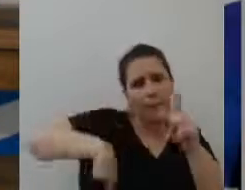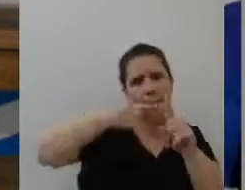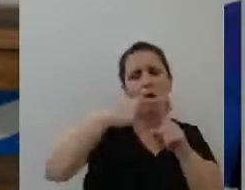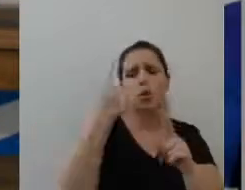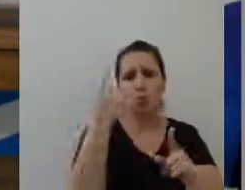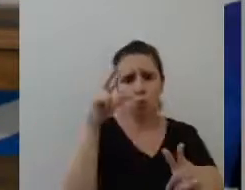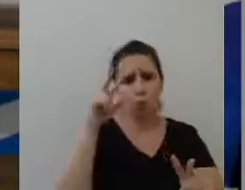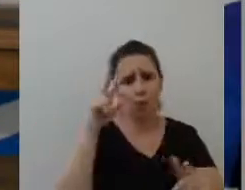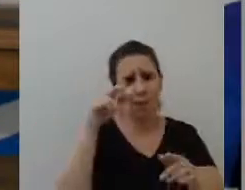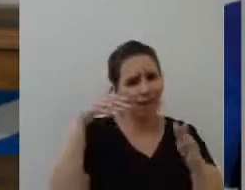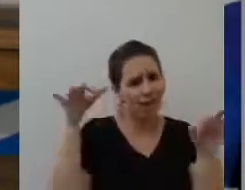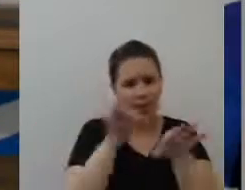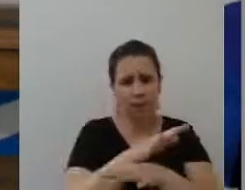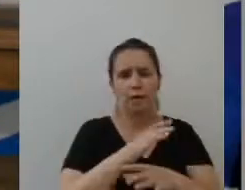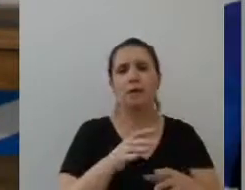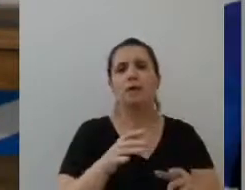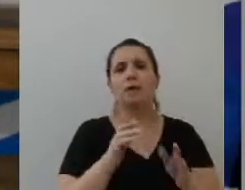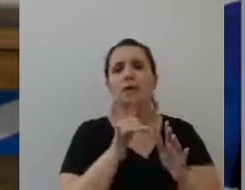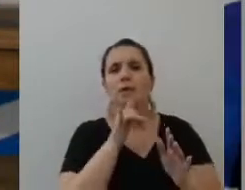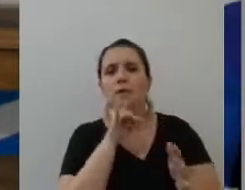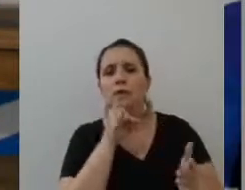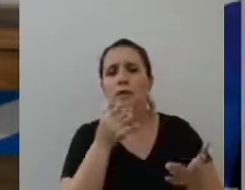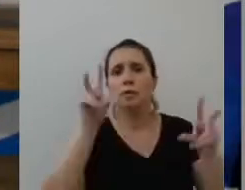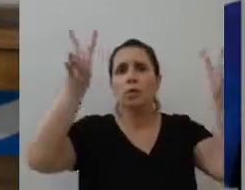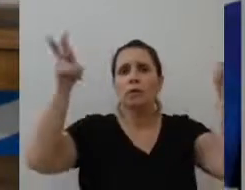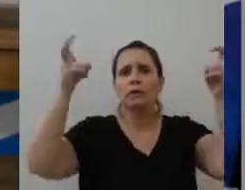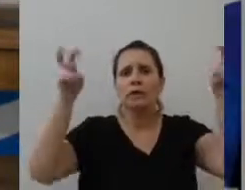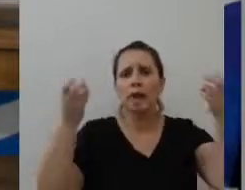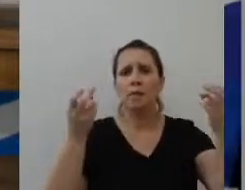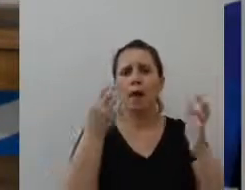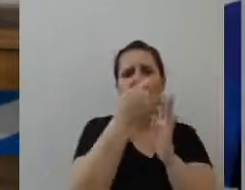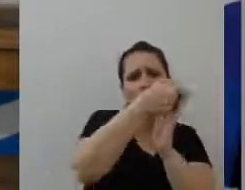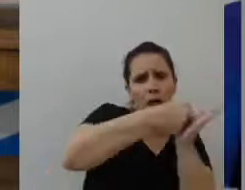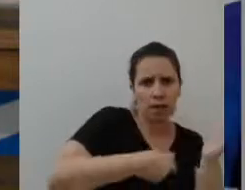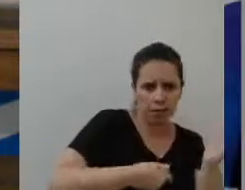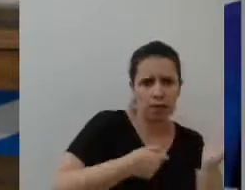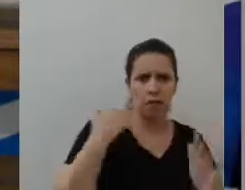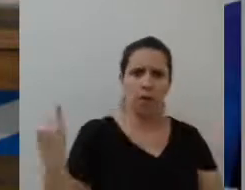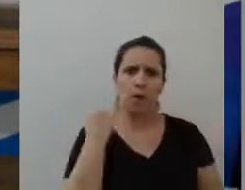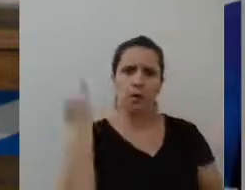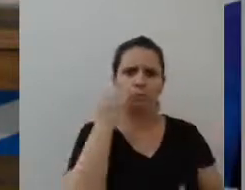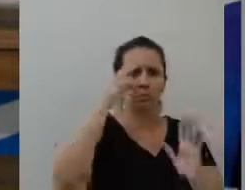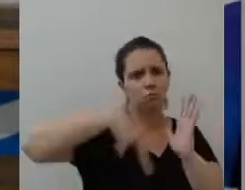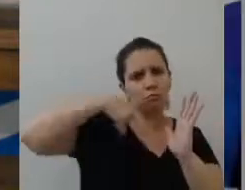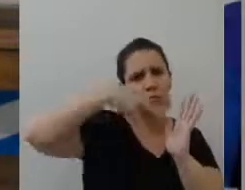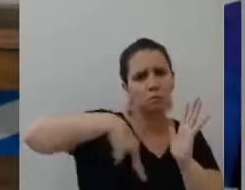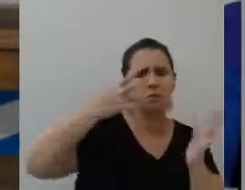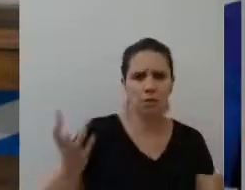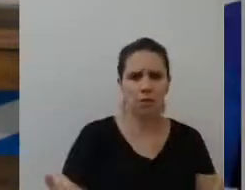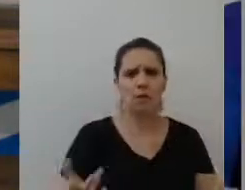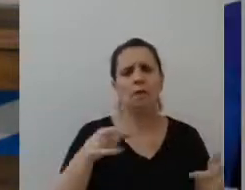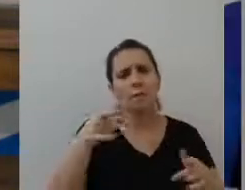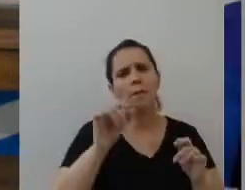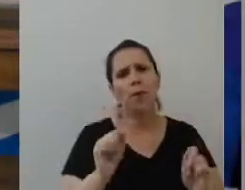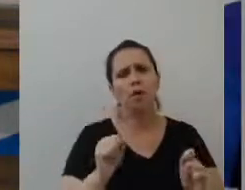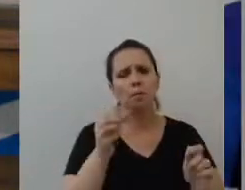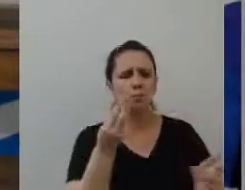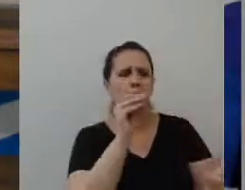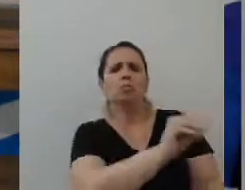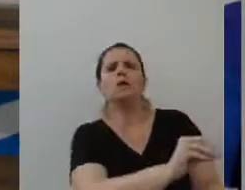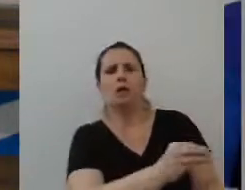se você vai trazer, por exemplo, um tema de redação falando sobre a importância da leitura, você pode citar o romantismo